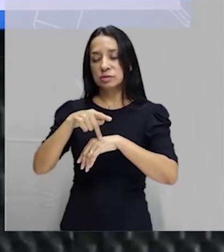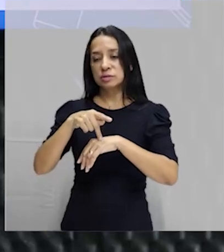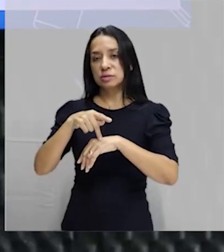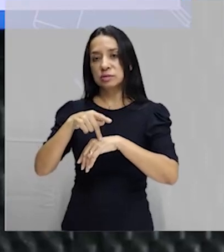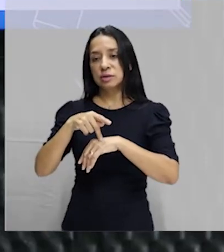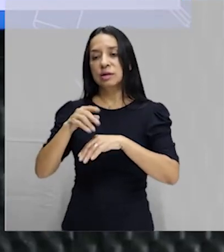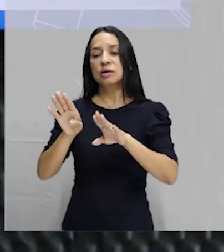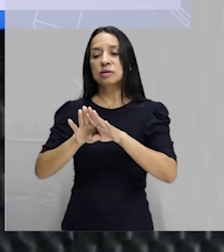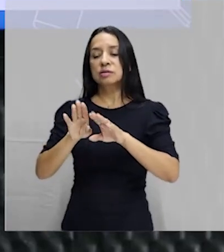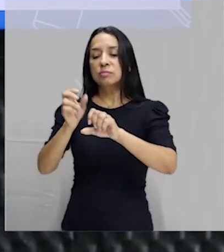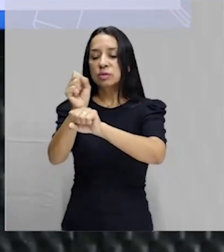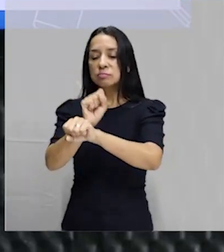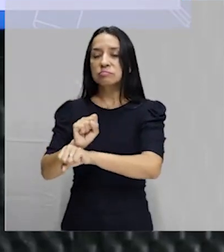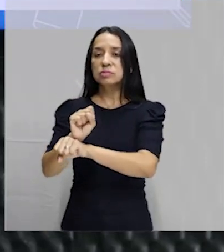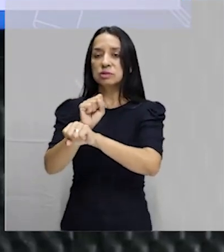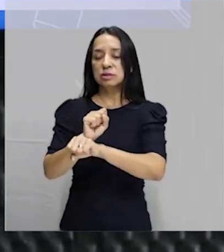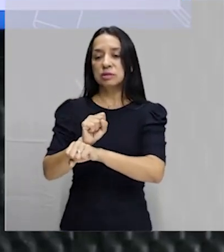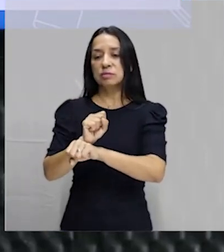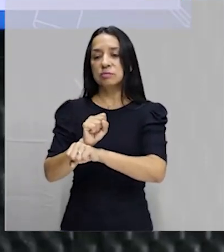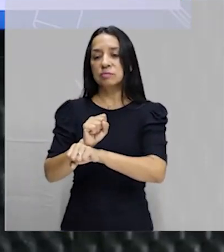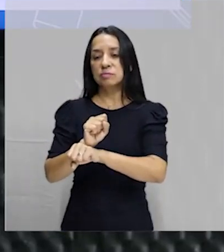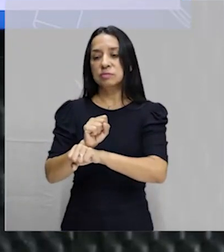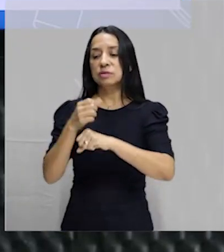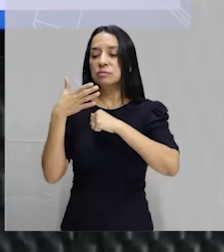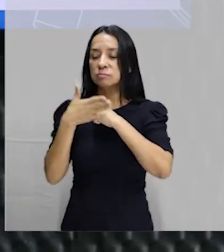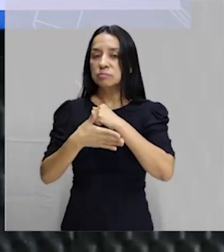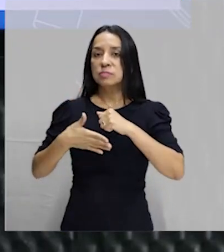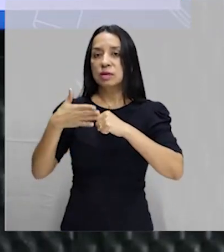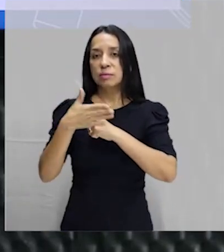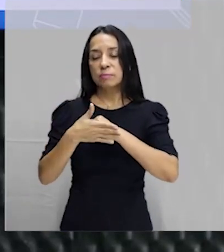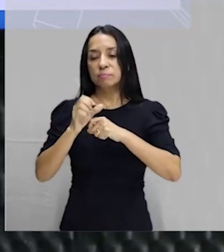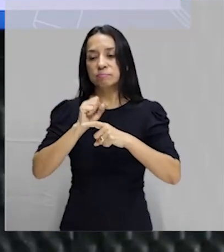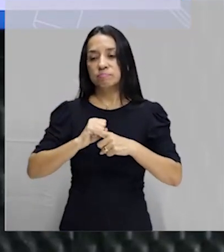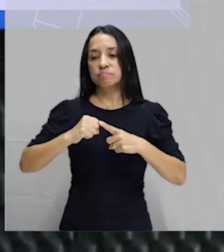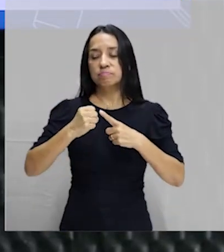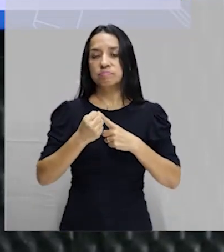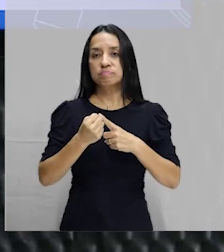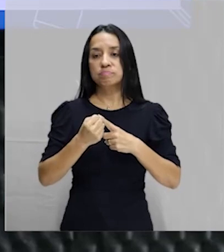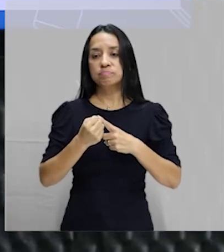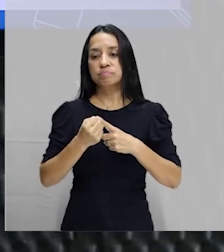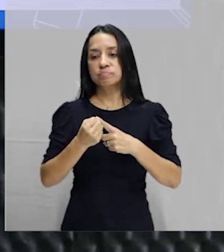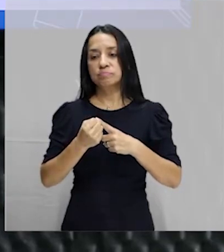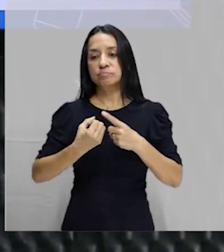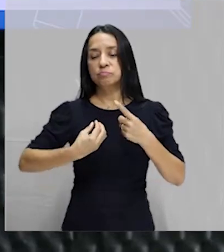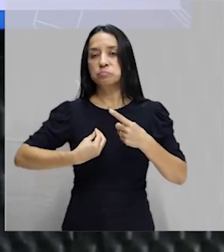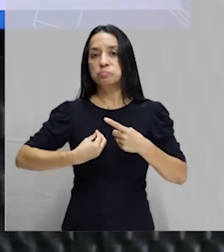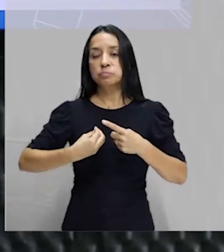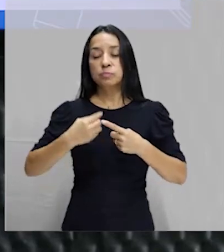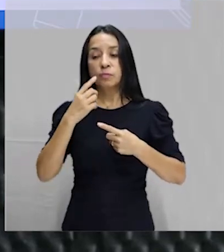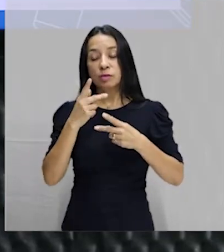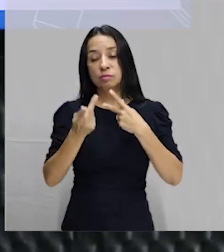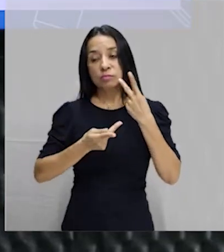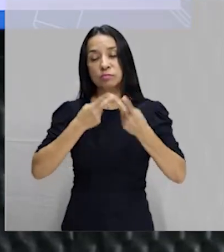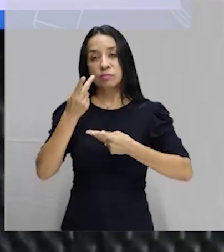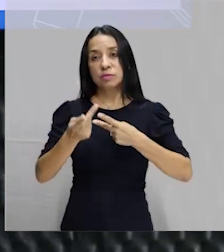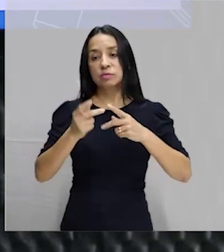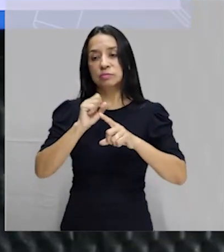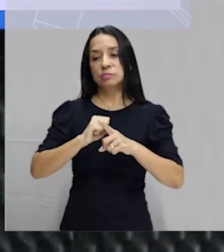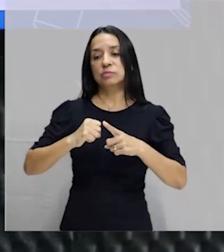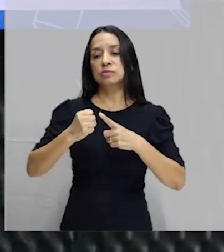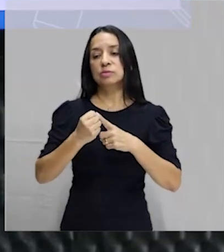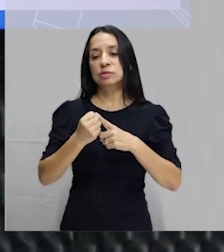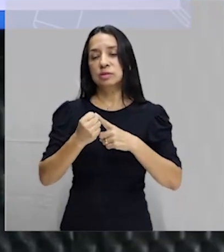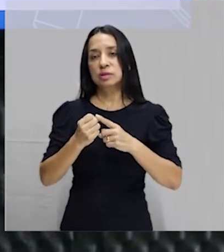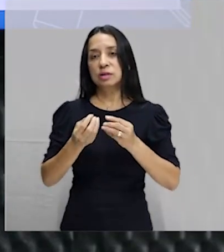mesmo escravos, que vai ser a sustentação dessa sociedade. Nós estamos falando de uma sociedade